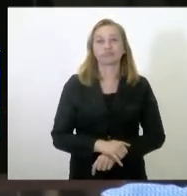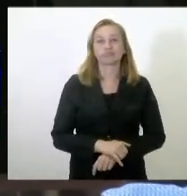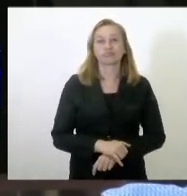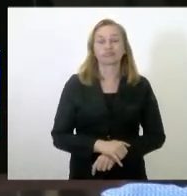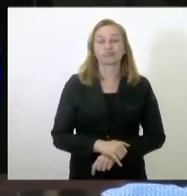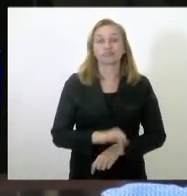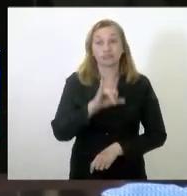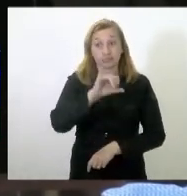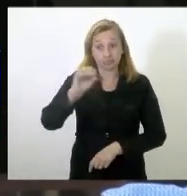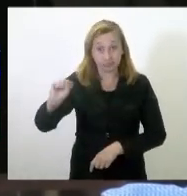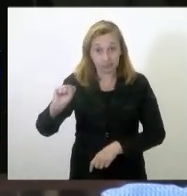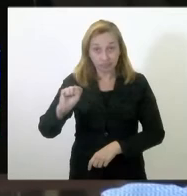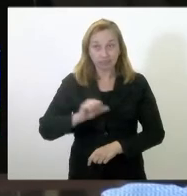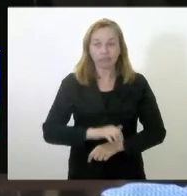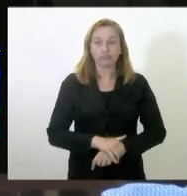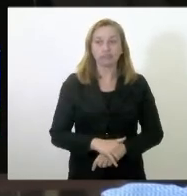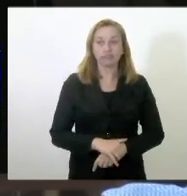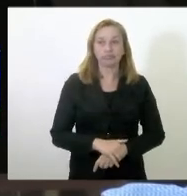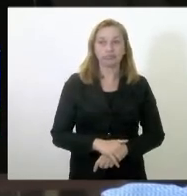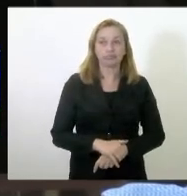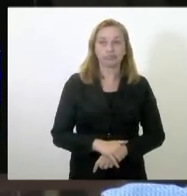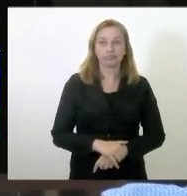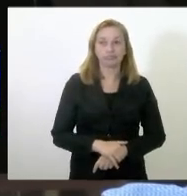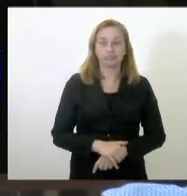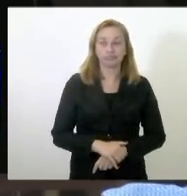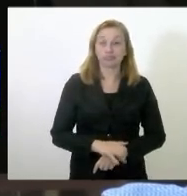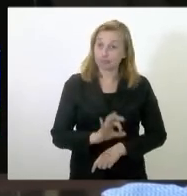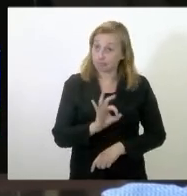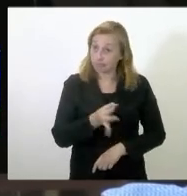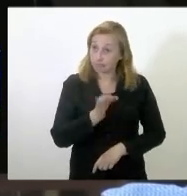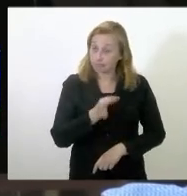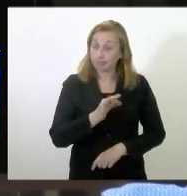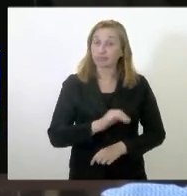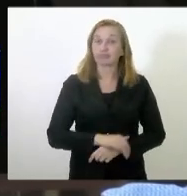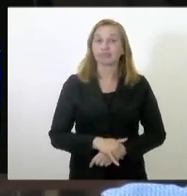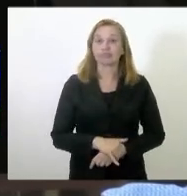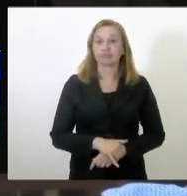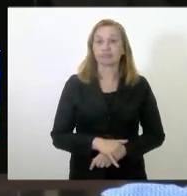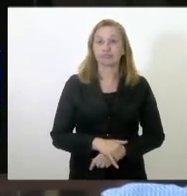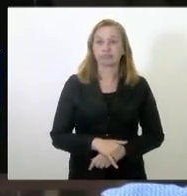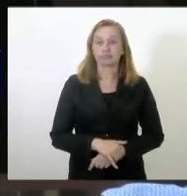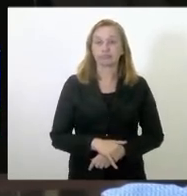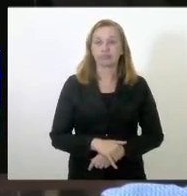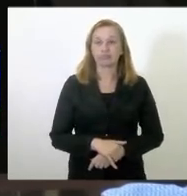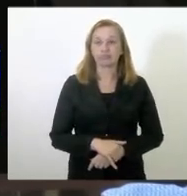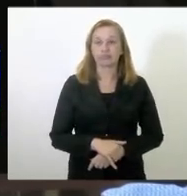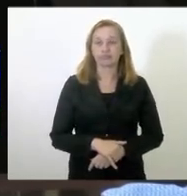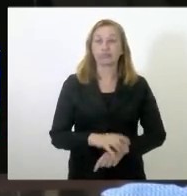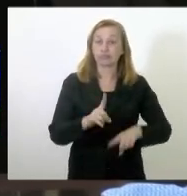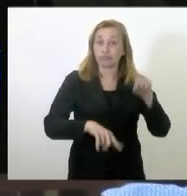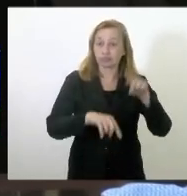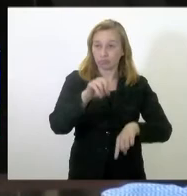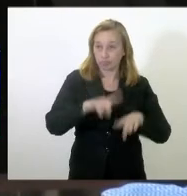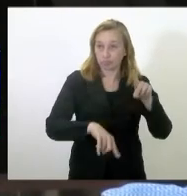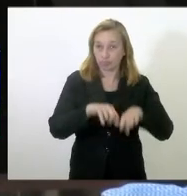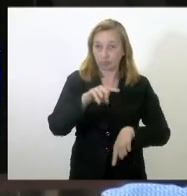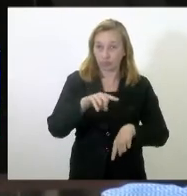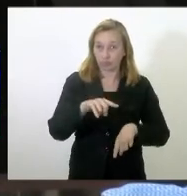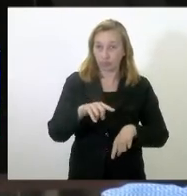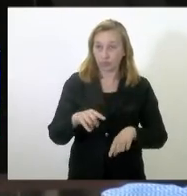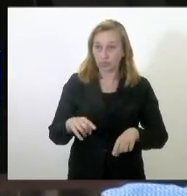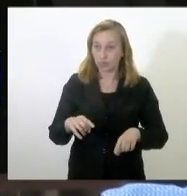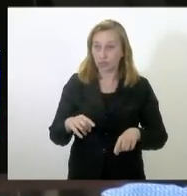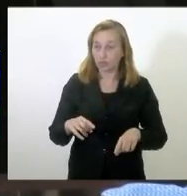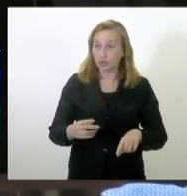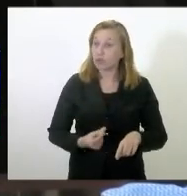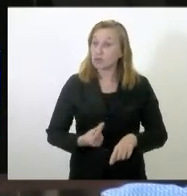Porque o ICMS, ele basicamente incide no produto quando ele sai da fábrica. O